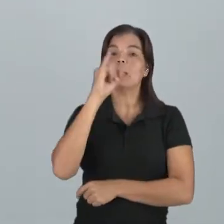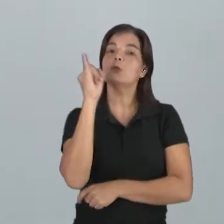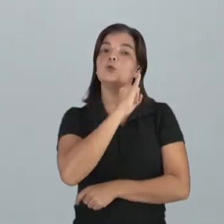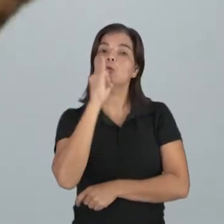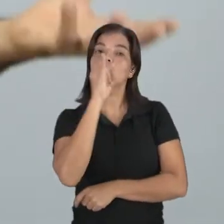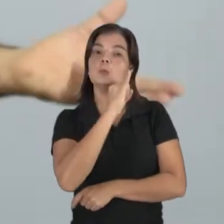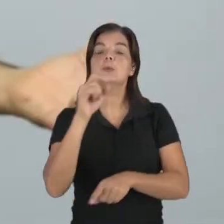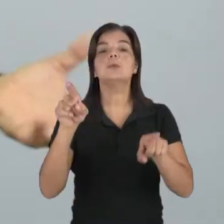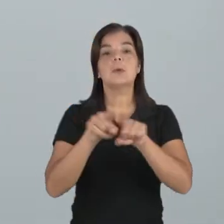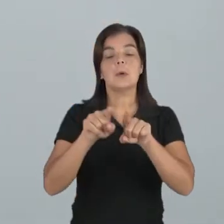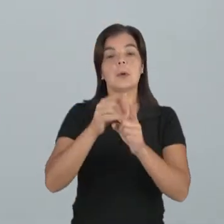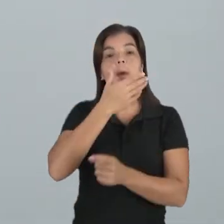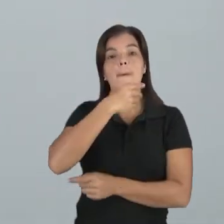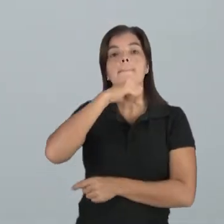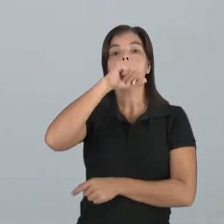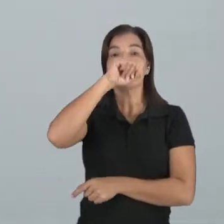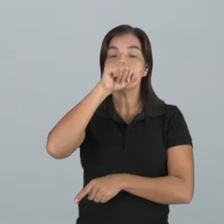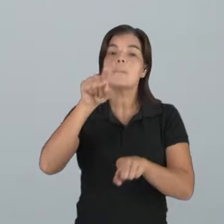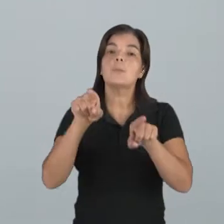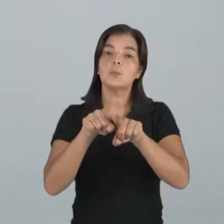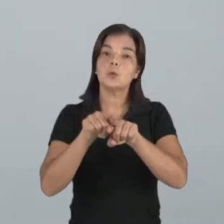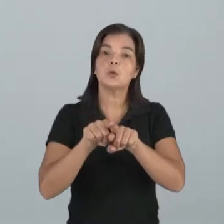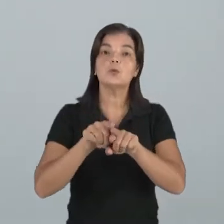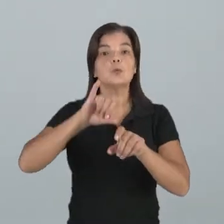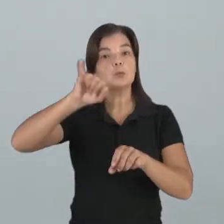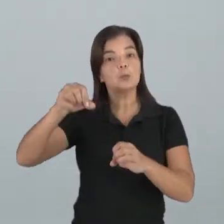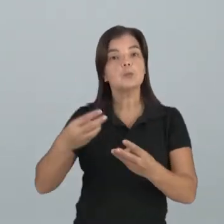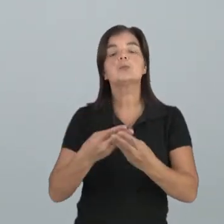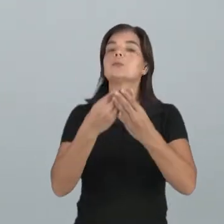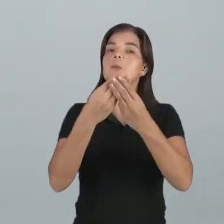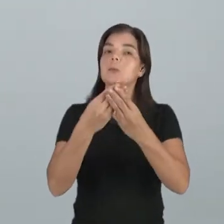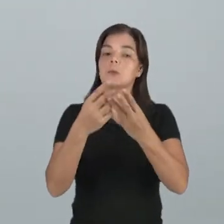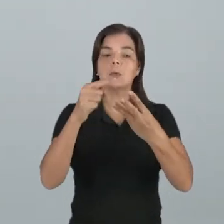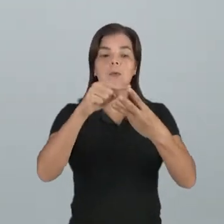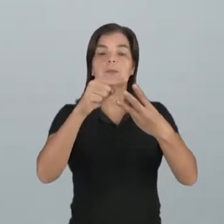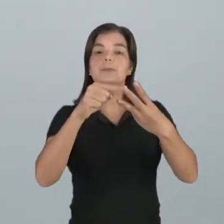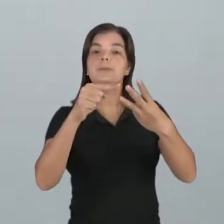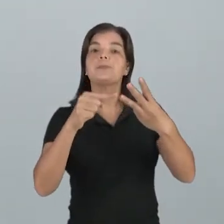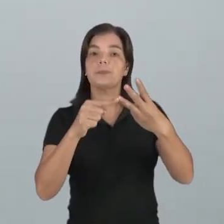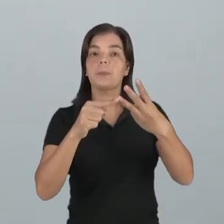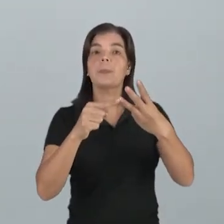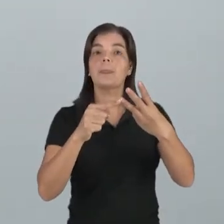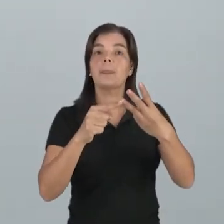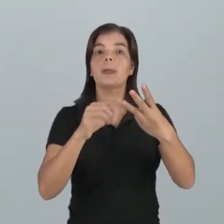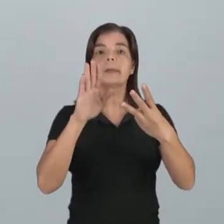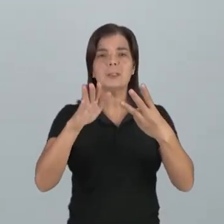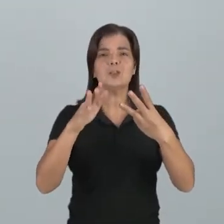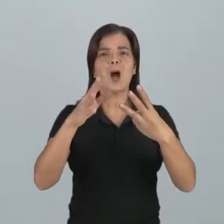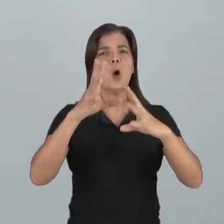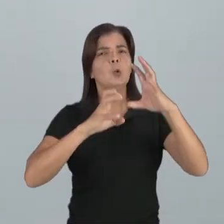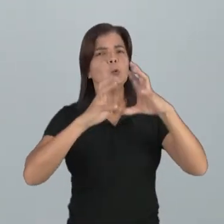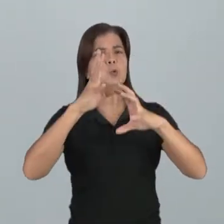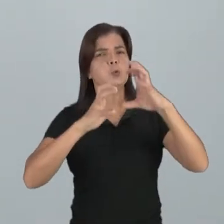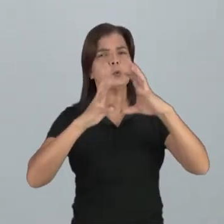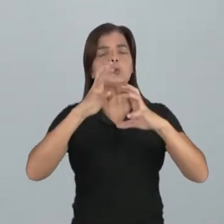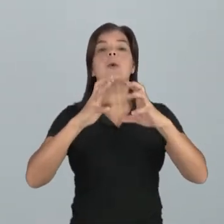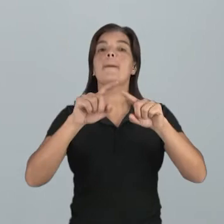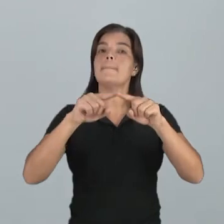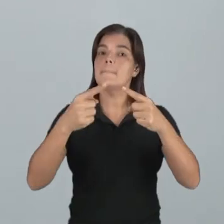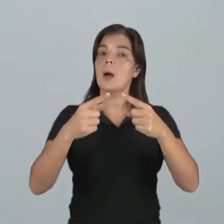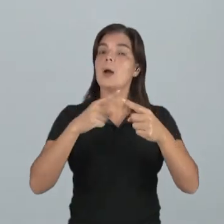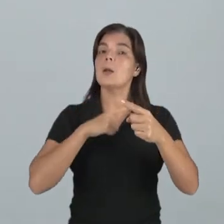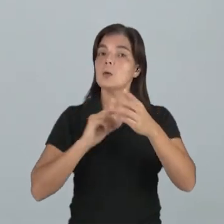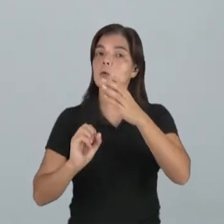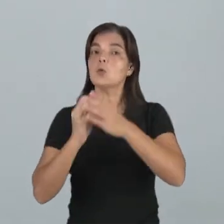da religião dos judeus. Então são três religiões monoteístas que até já brigaram muito entre si, mas que